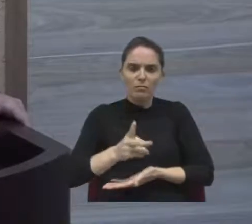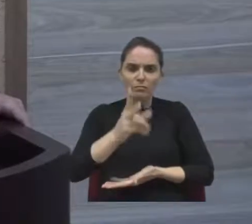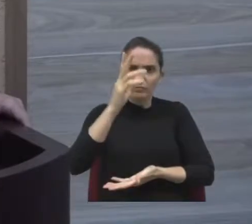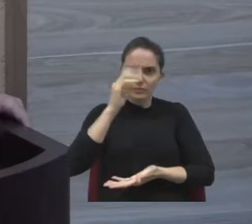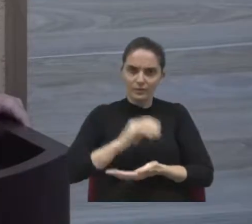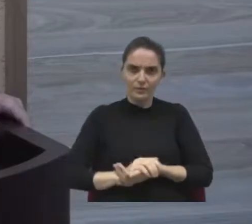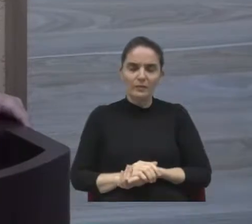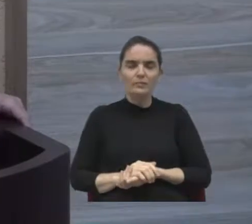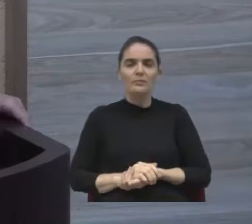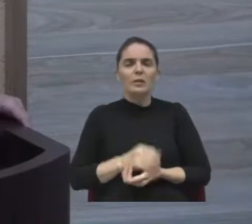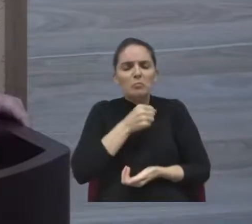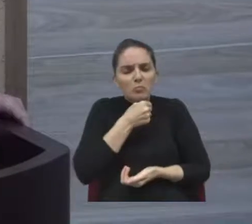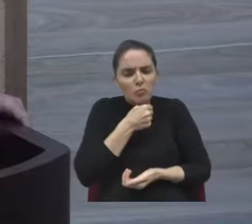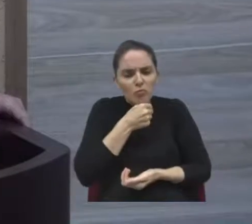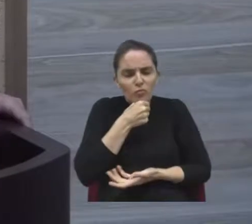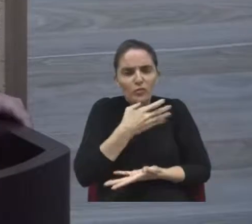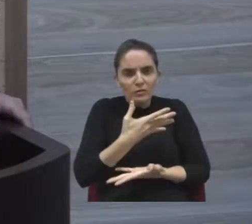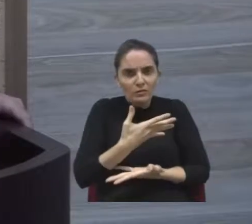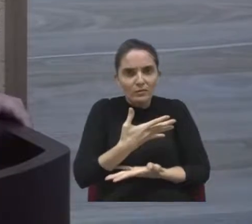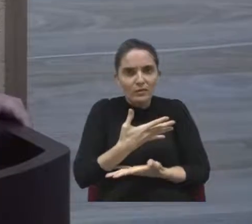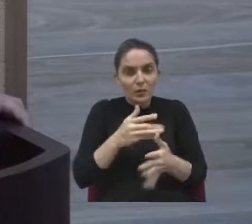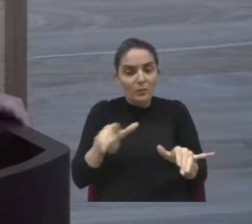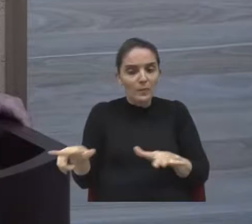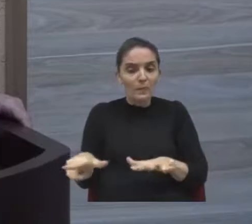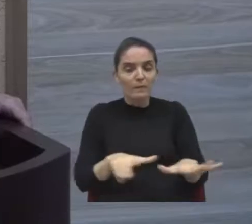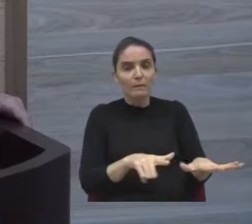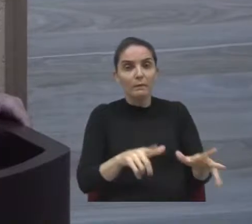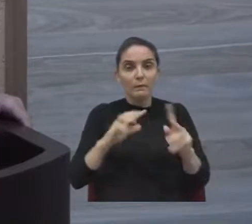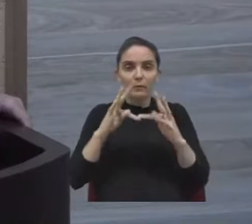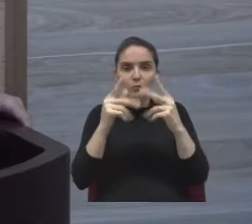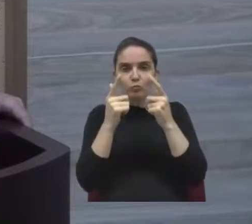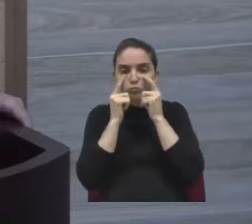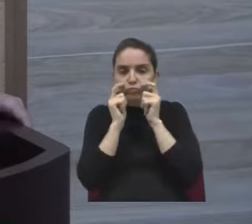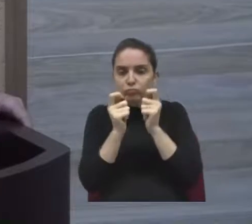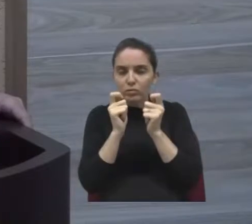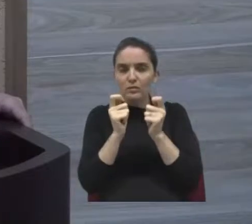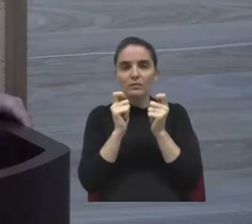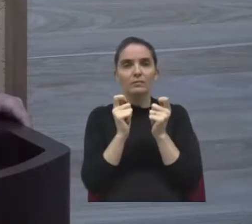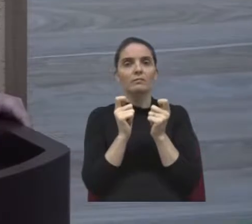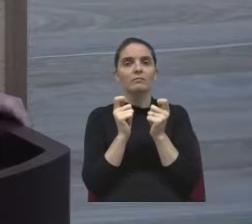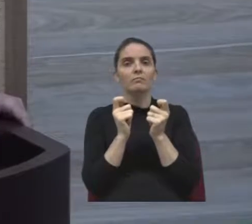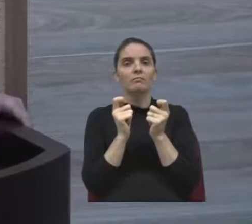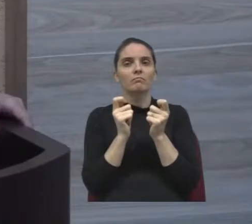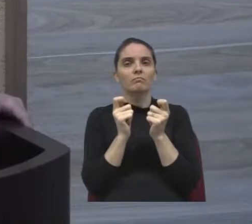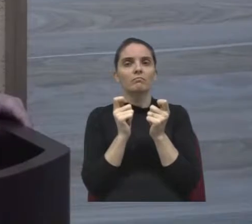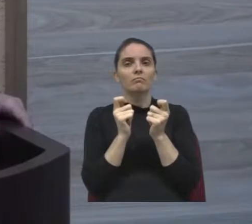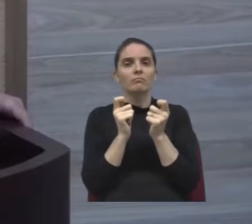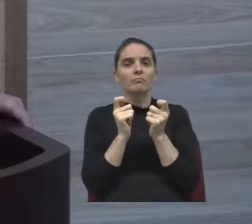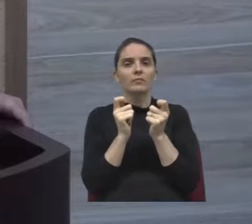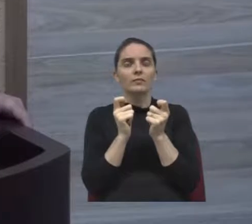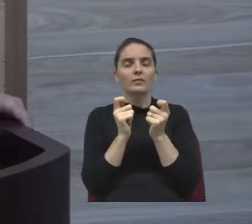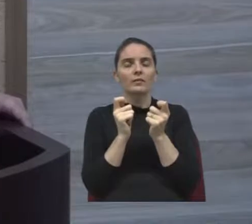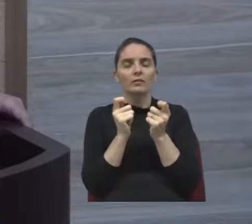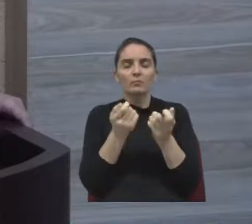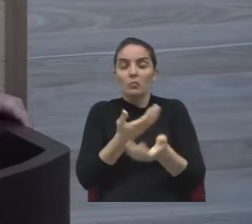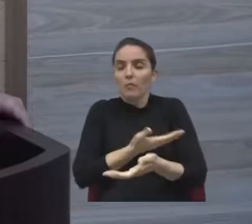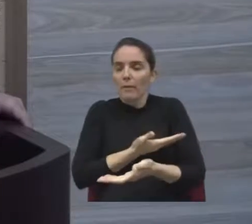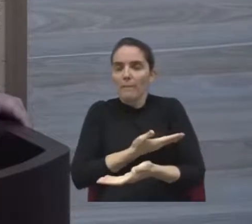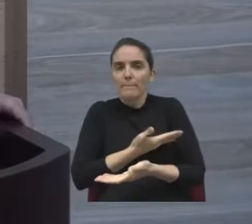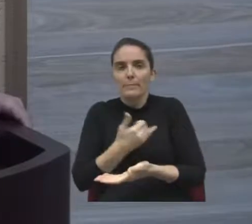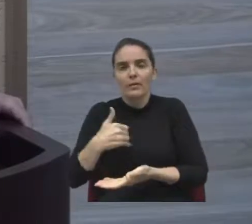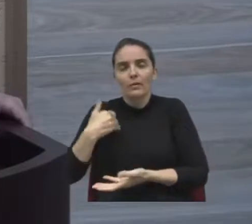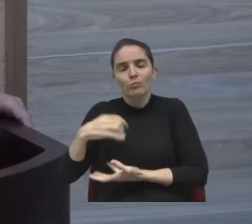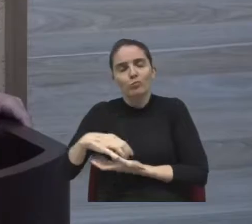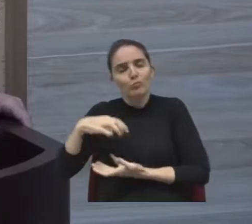contemplar esse despertar, para podermos dar mais ouvido às pessoas idosas, para podermos levantar quais são as